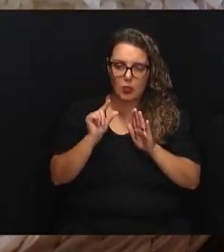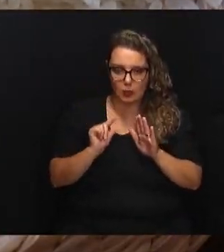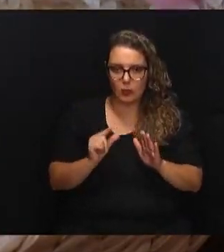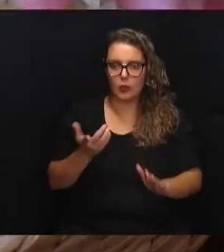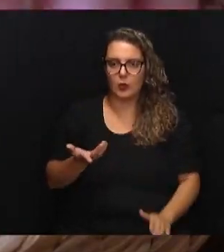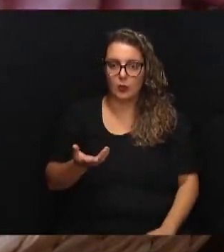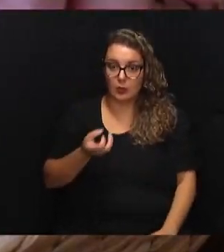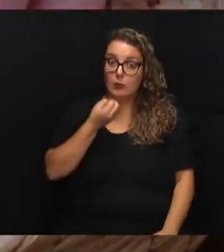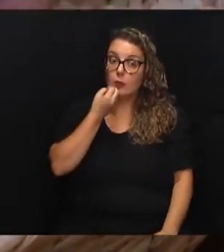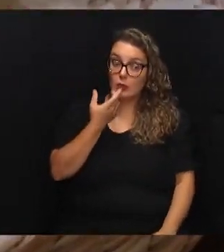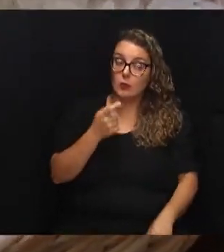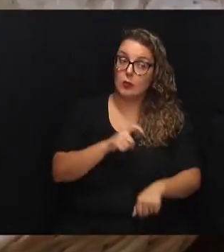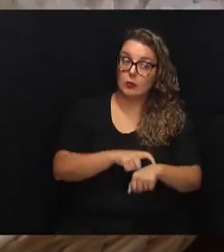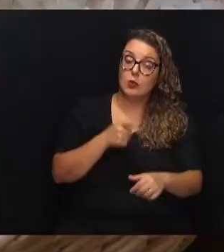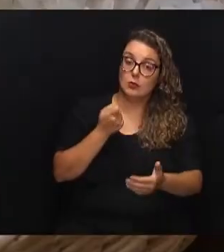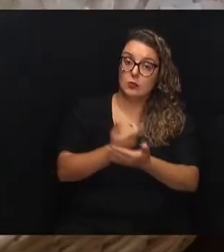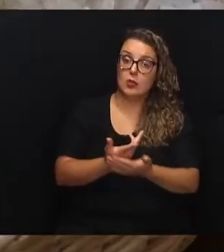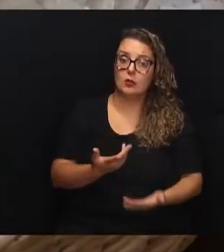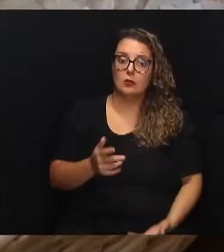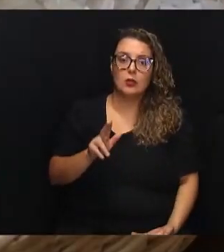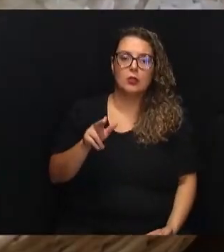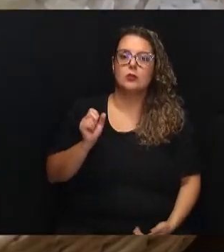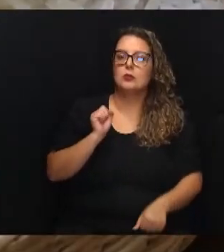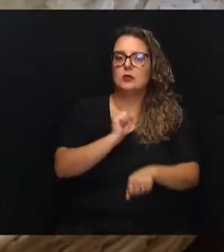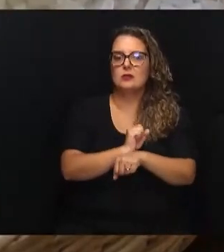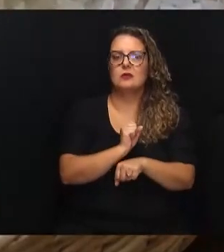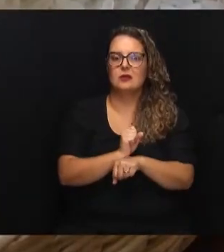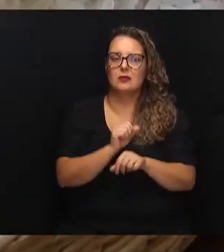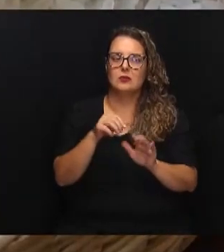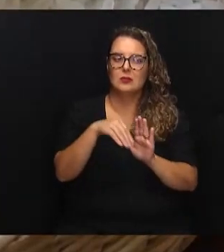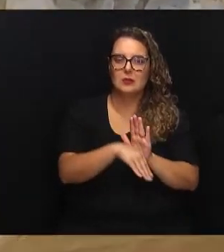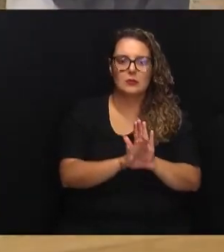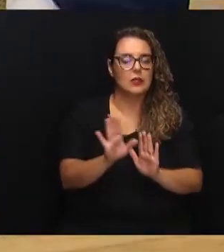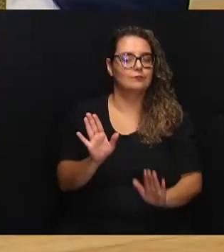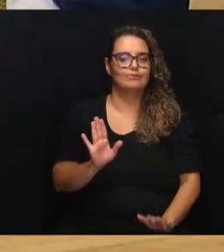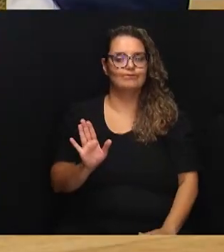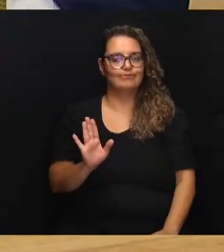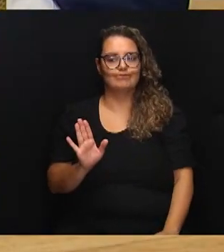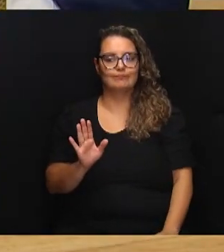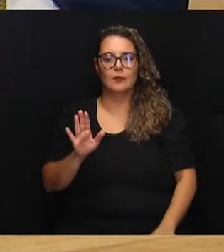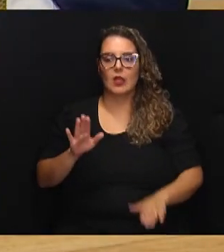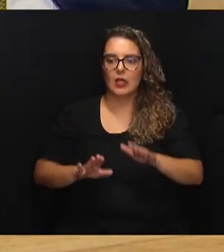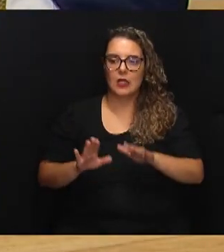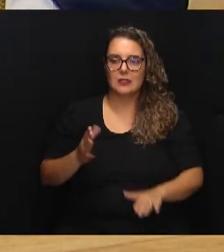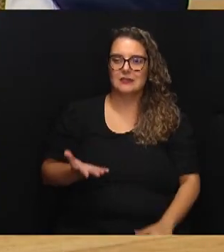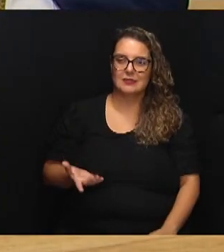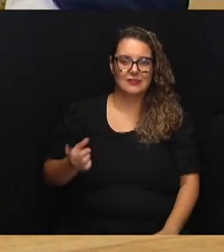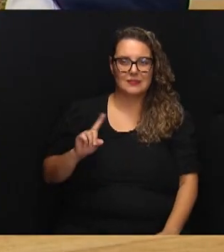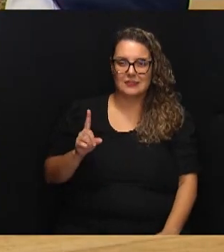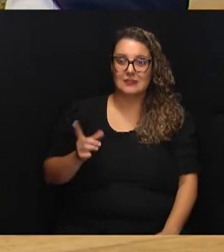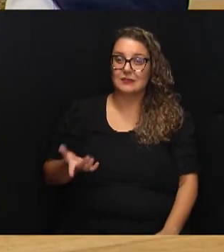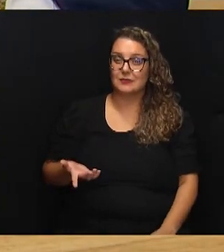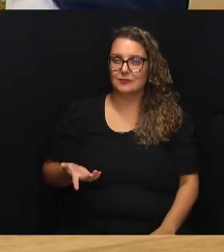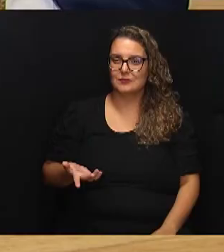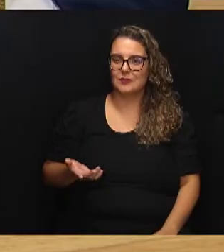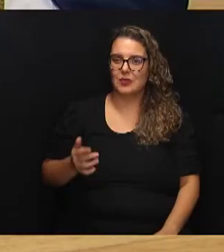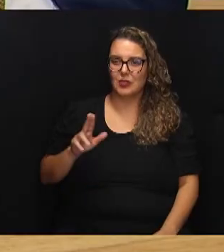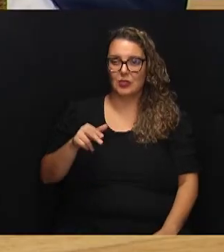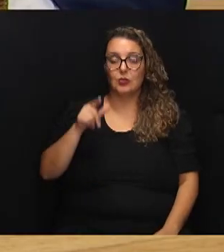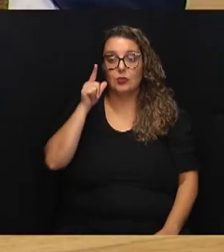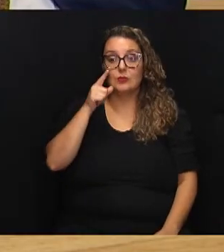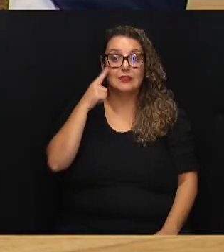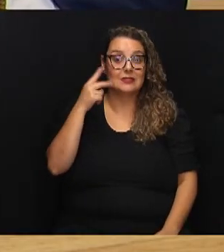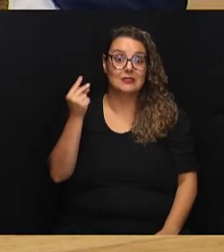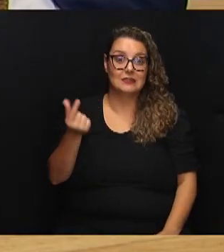uma boa hora para fazer essa compra. E nunca espera, será que vai cair mais? Talvez não, né? A gente nunca consegue adivinhar